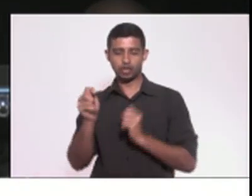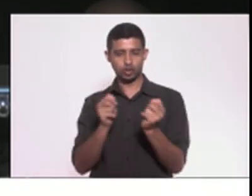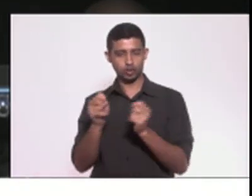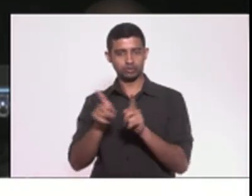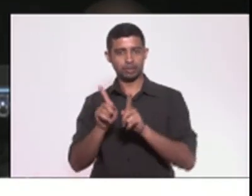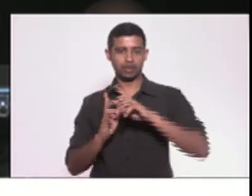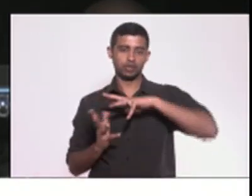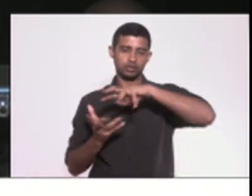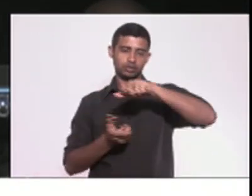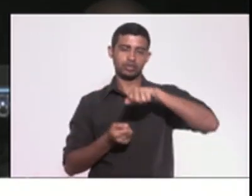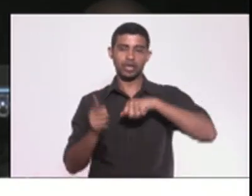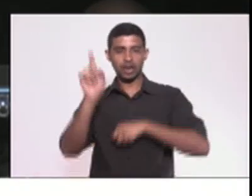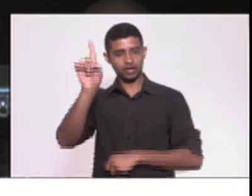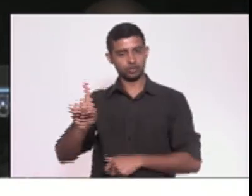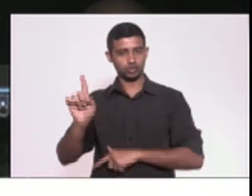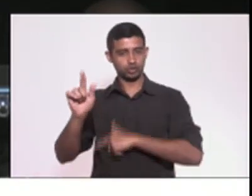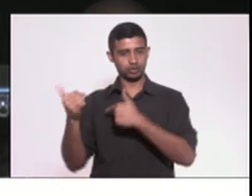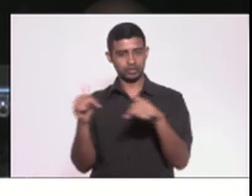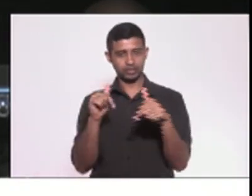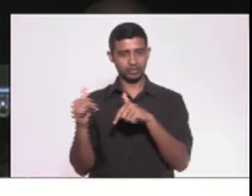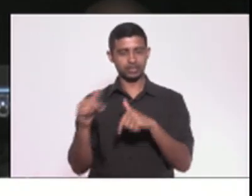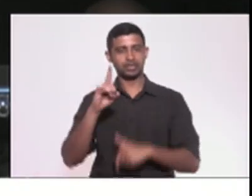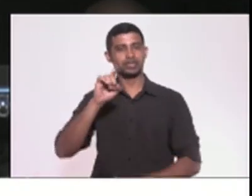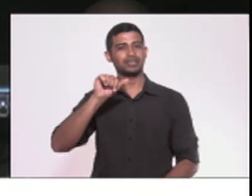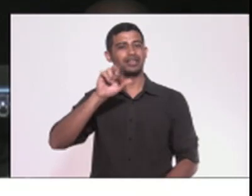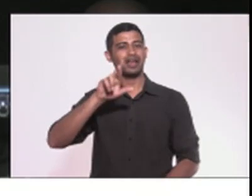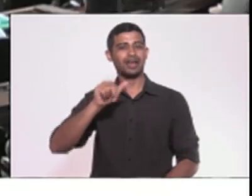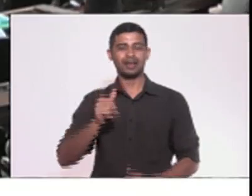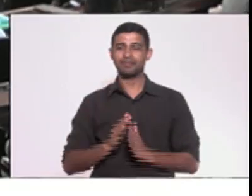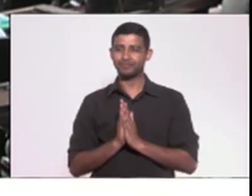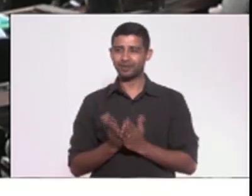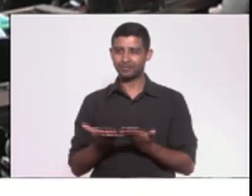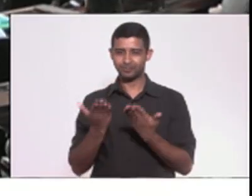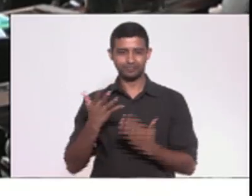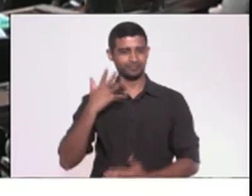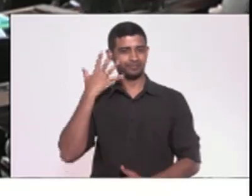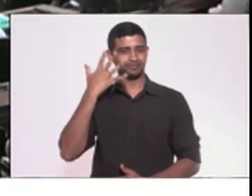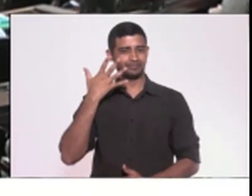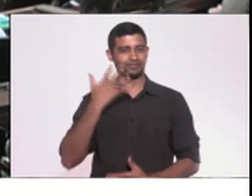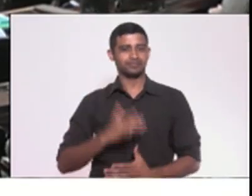de operações da AG Rio, Dara de Souza e Silva.